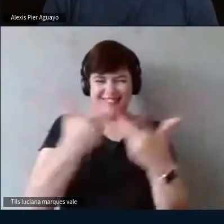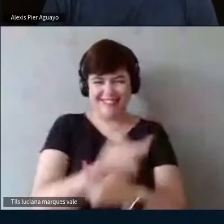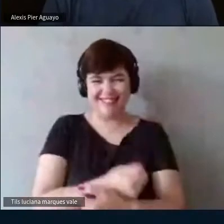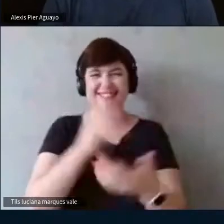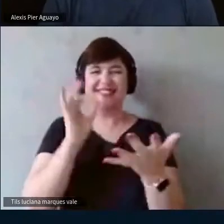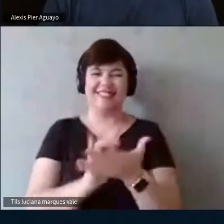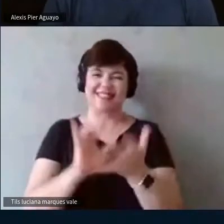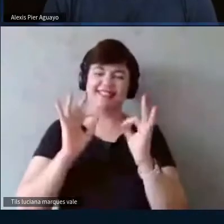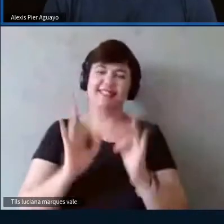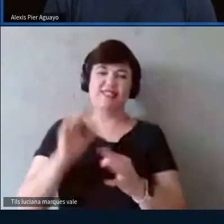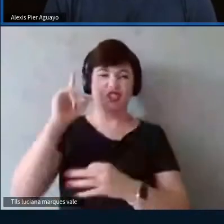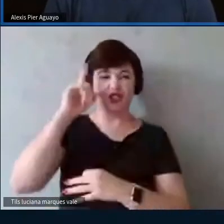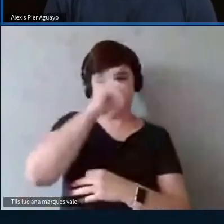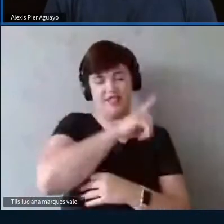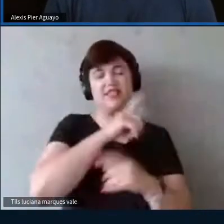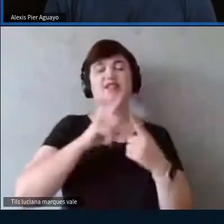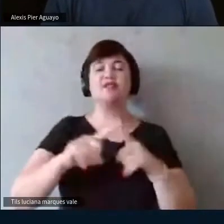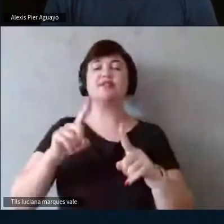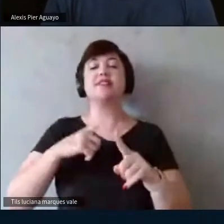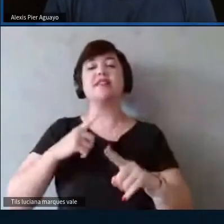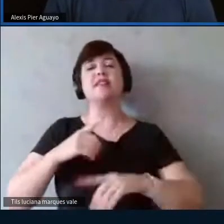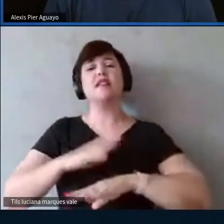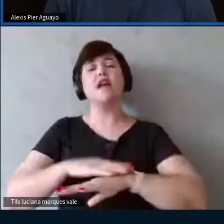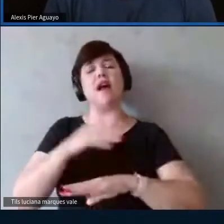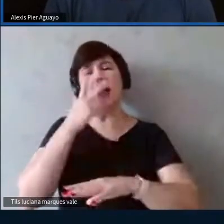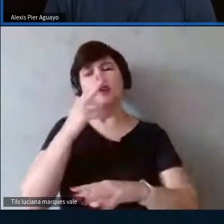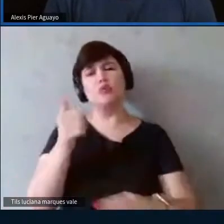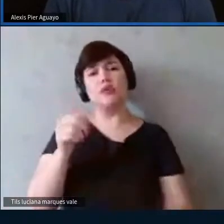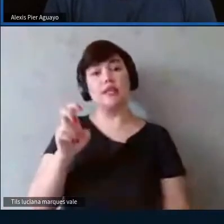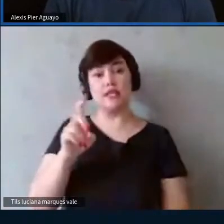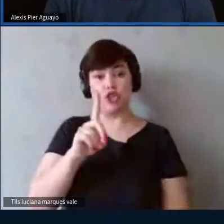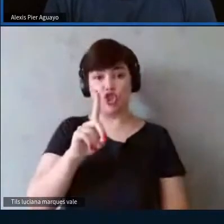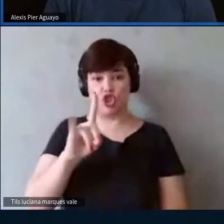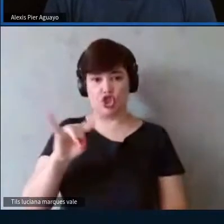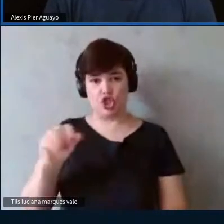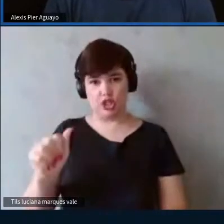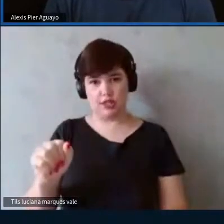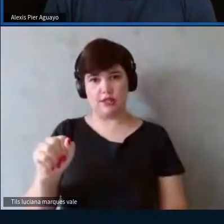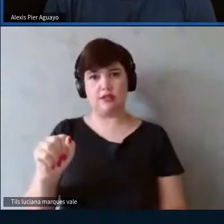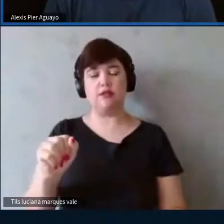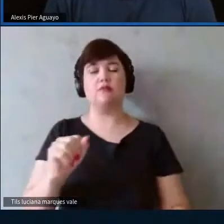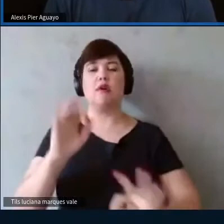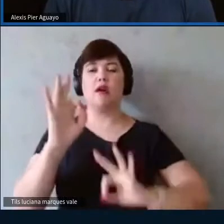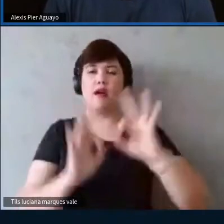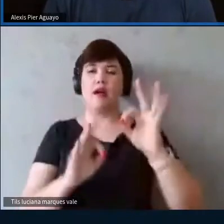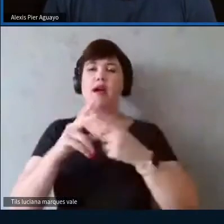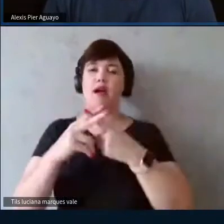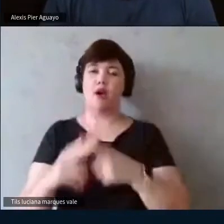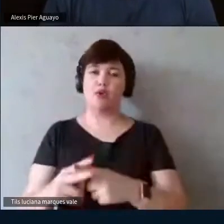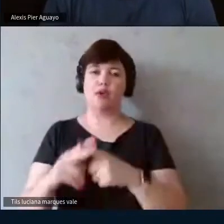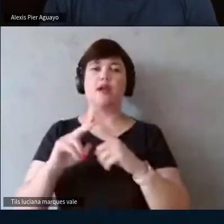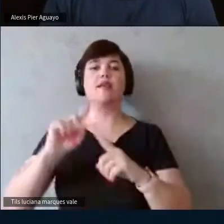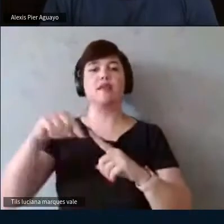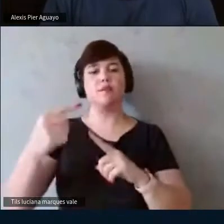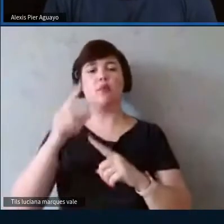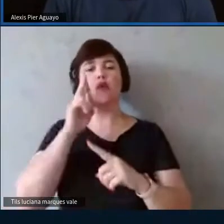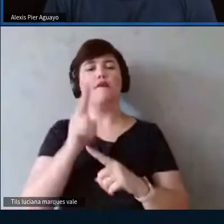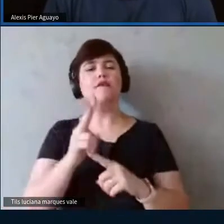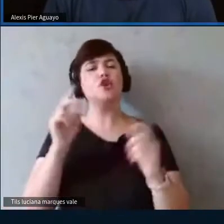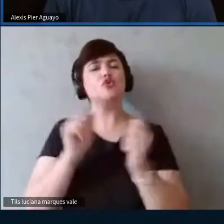Difícil. Você tem, eu acho que você tem 15 dias para fazer as alterações, depois você verifica